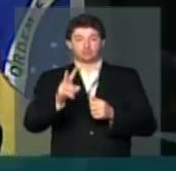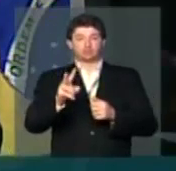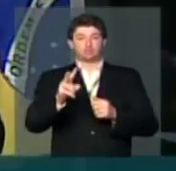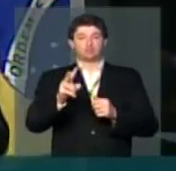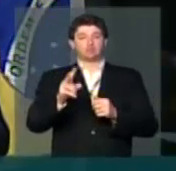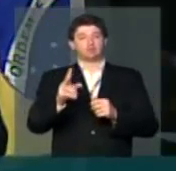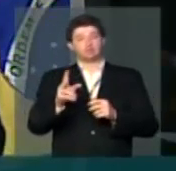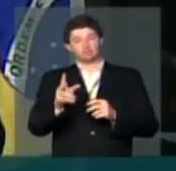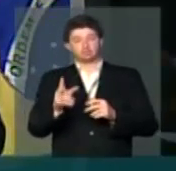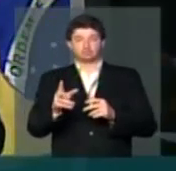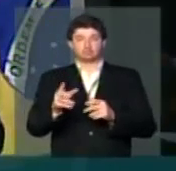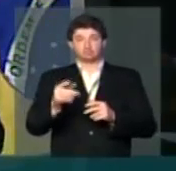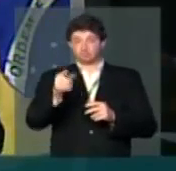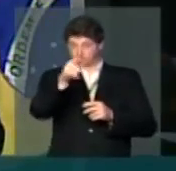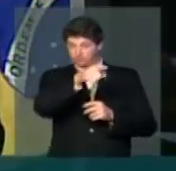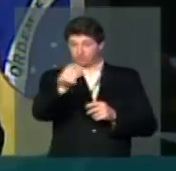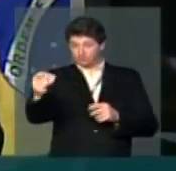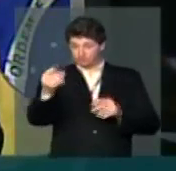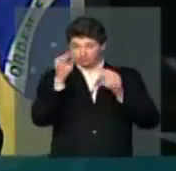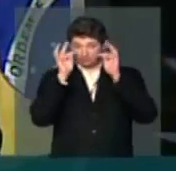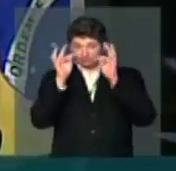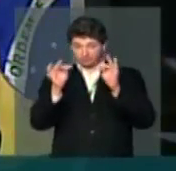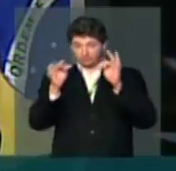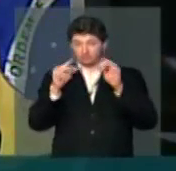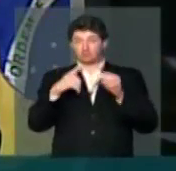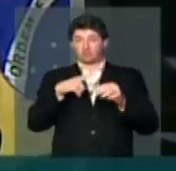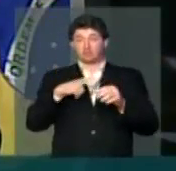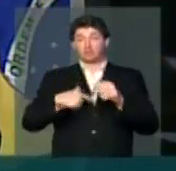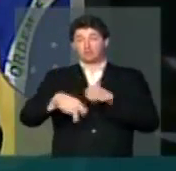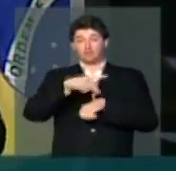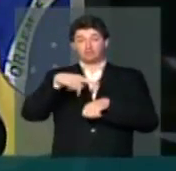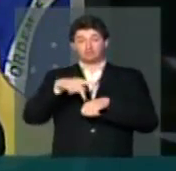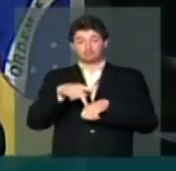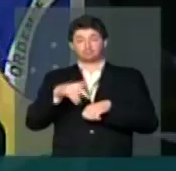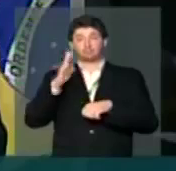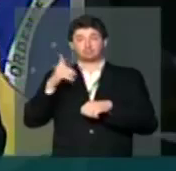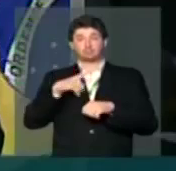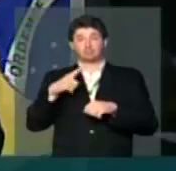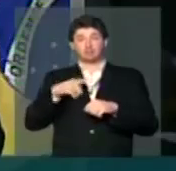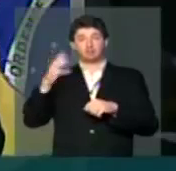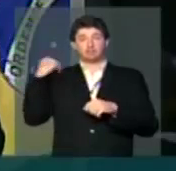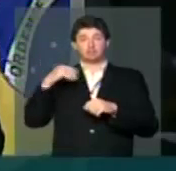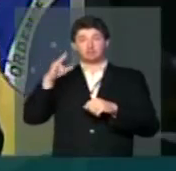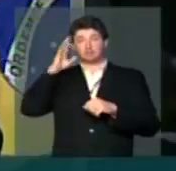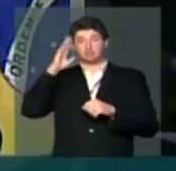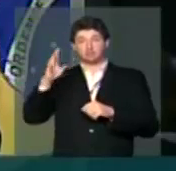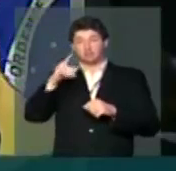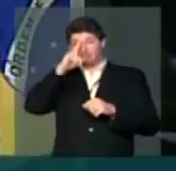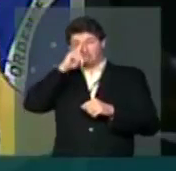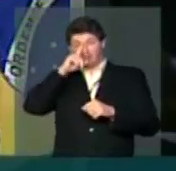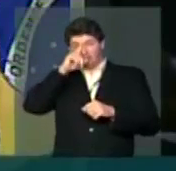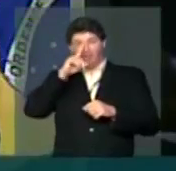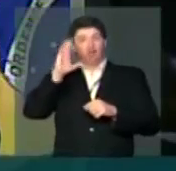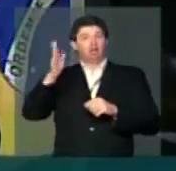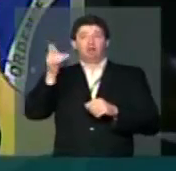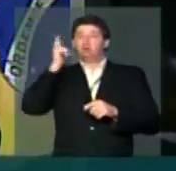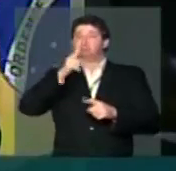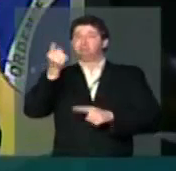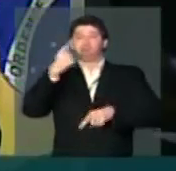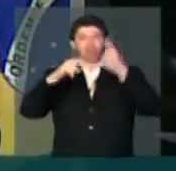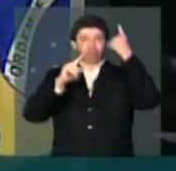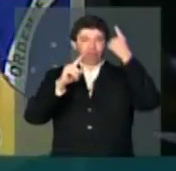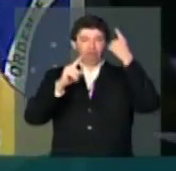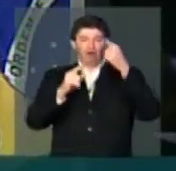mundo, vocês são testemunhas, países que estiveram engolfados no epicentro da crise já terem literalmente